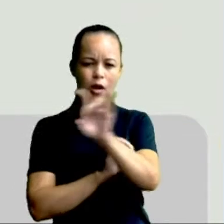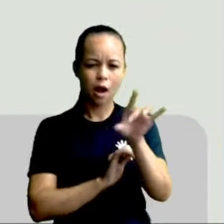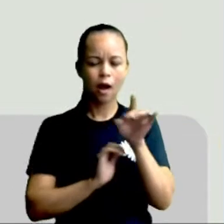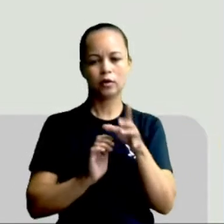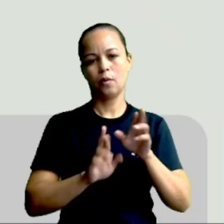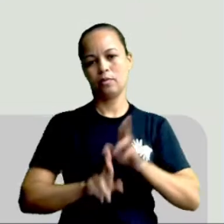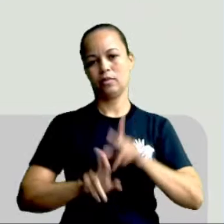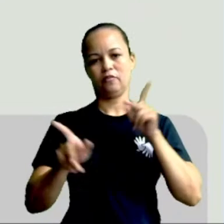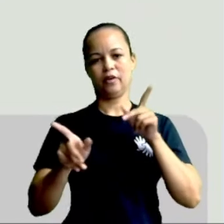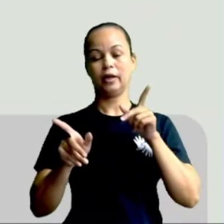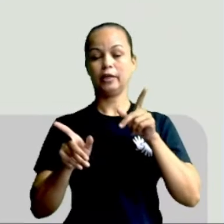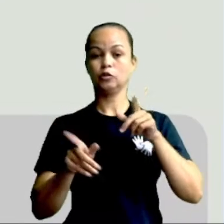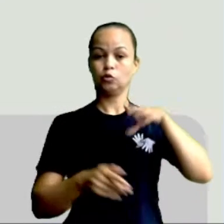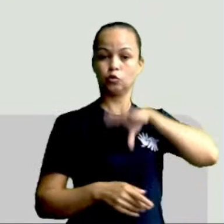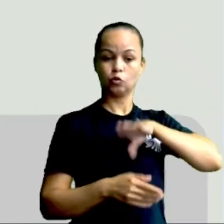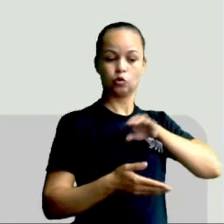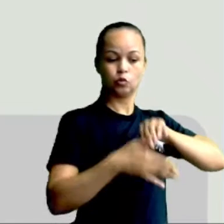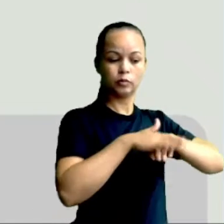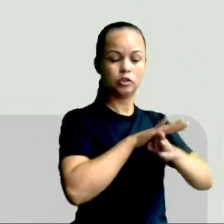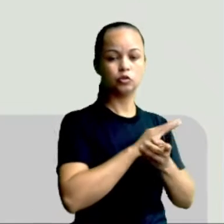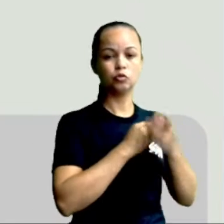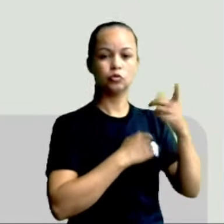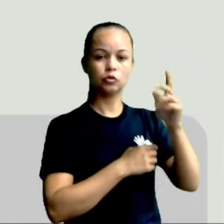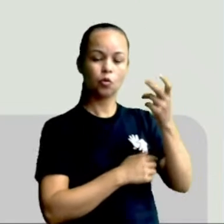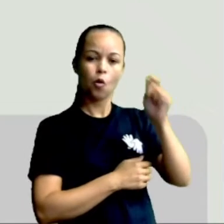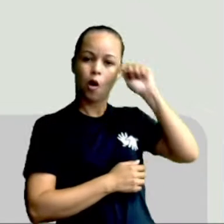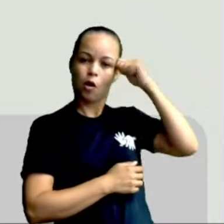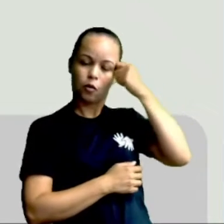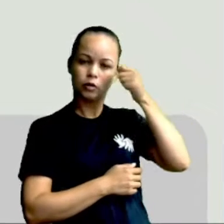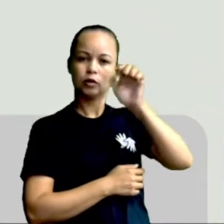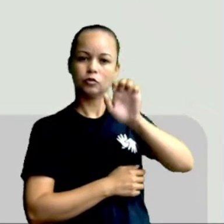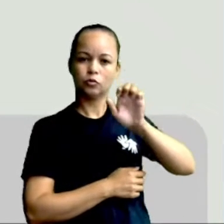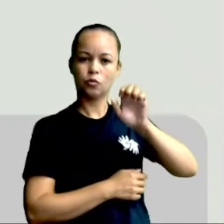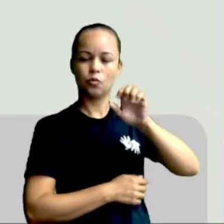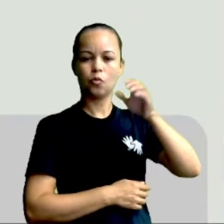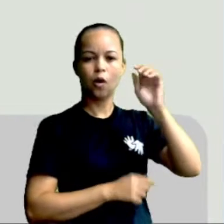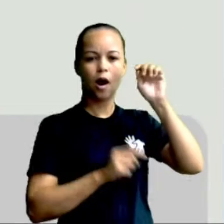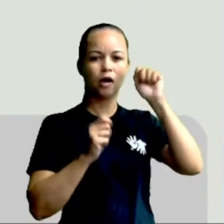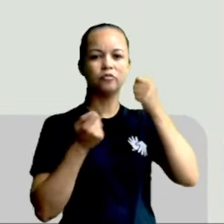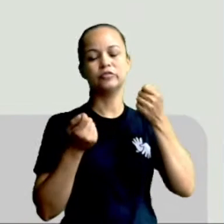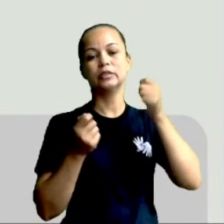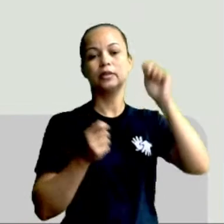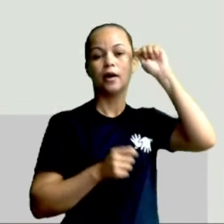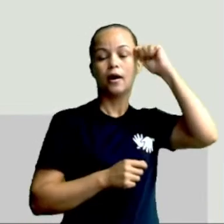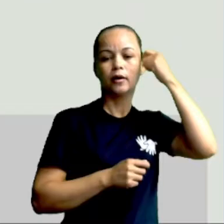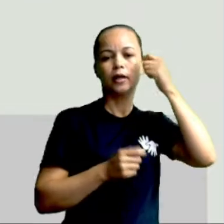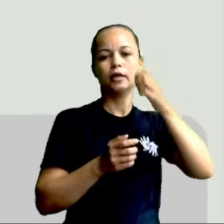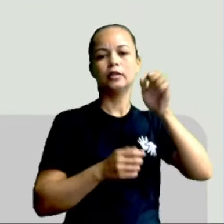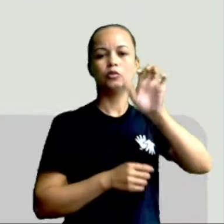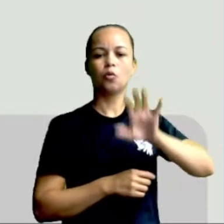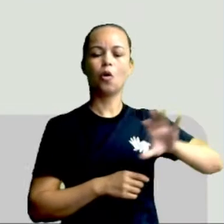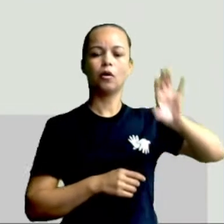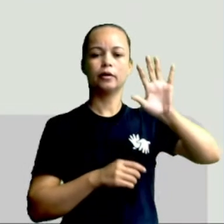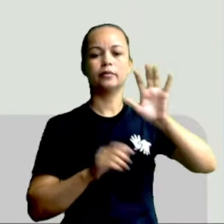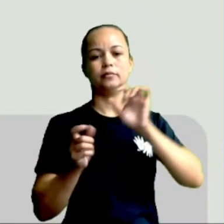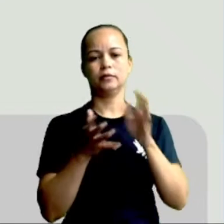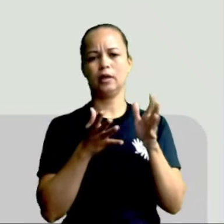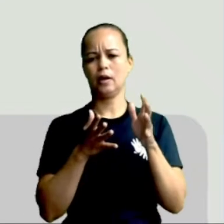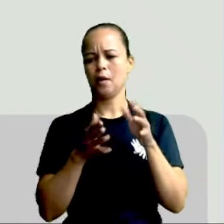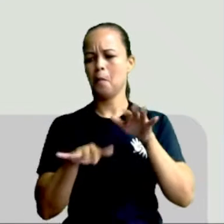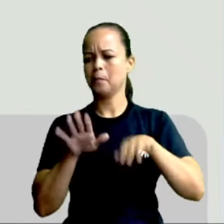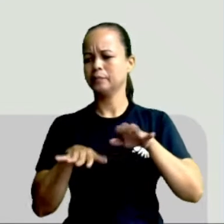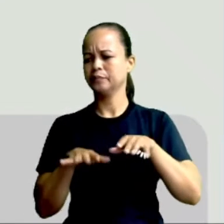bem diferentes dos costumes europeus, africanos e do Oriente, tá? Calcula-se que em 1500, né, existia